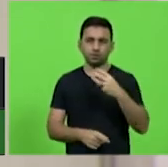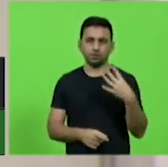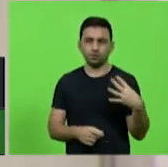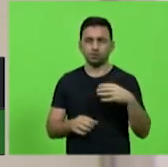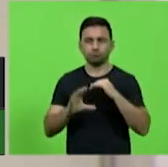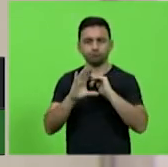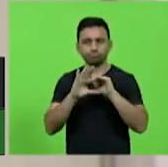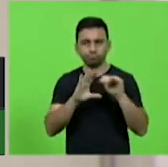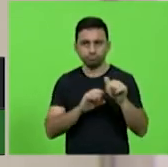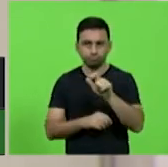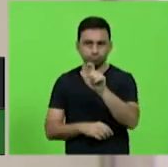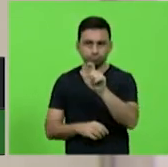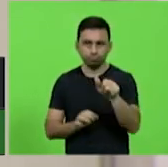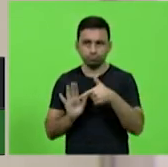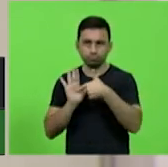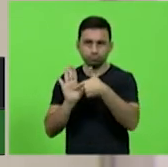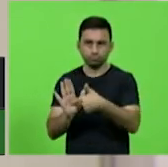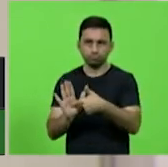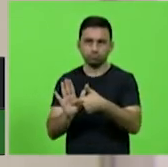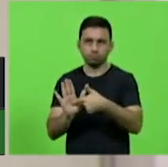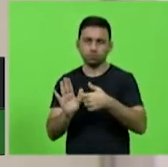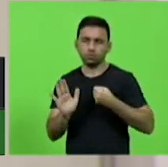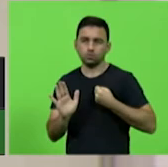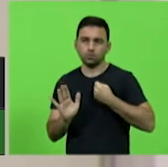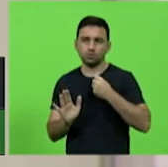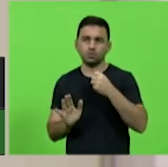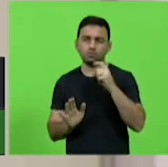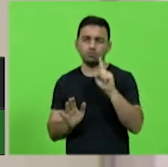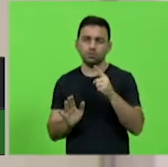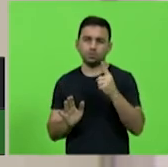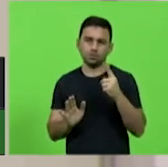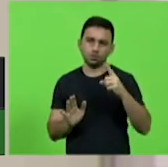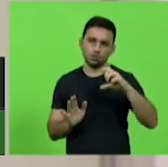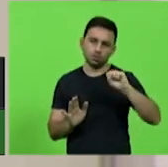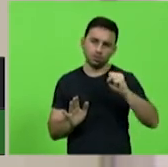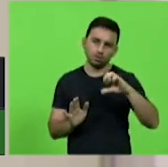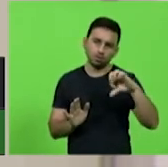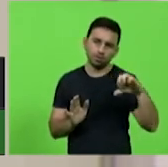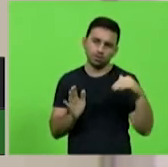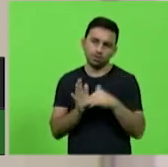as indicações 1189 a